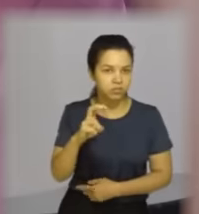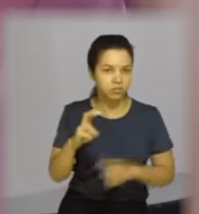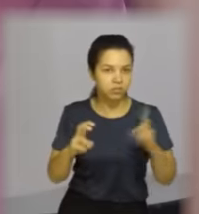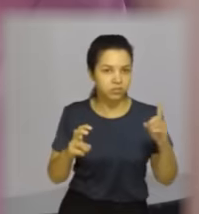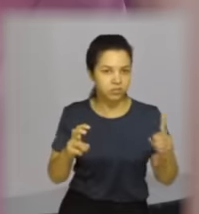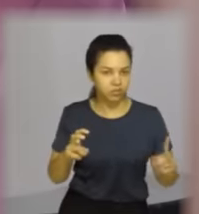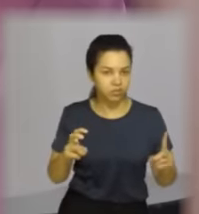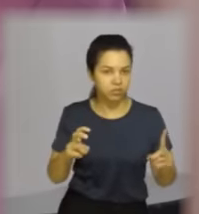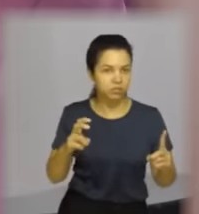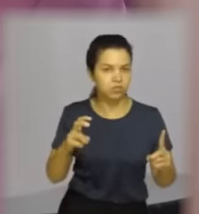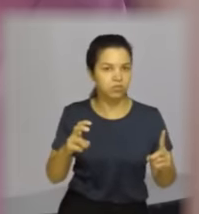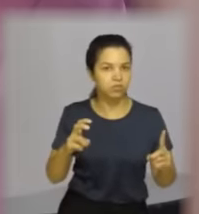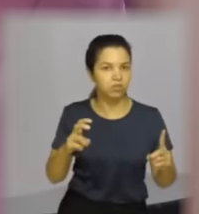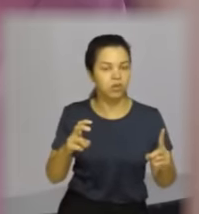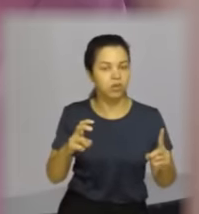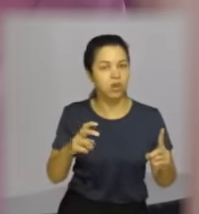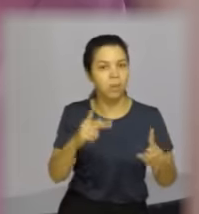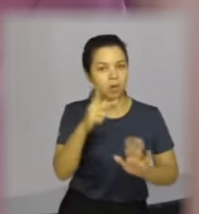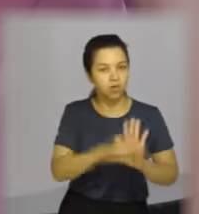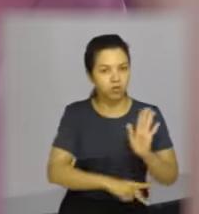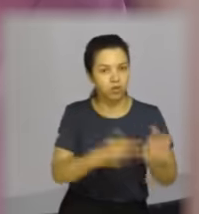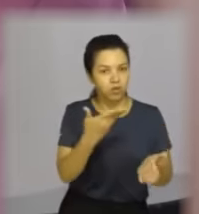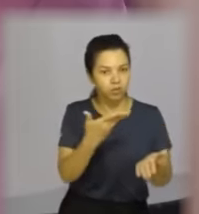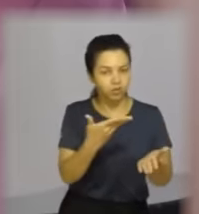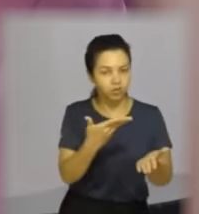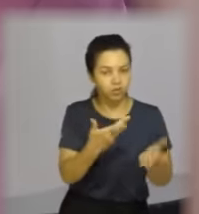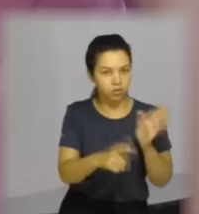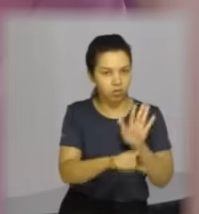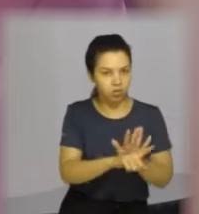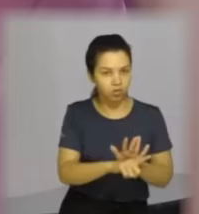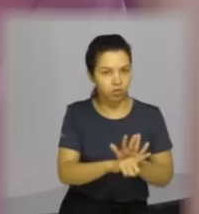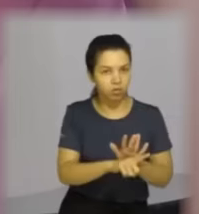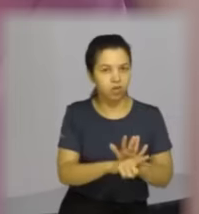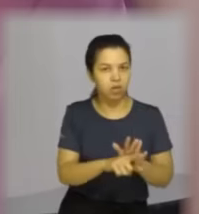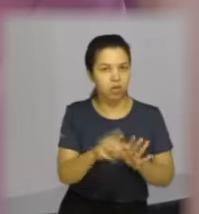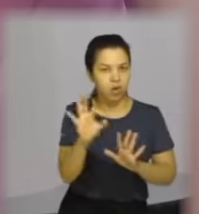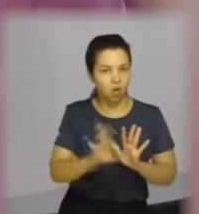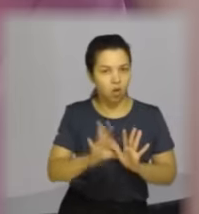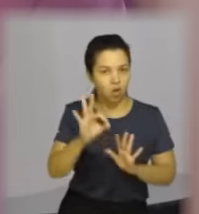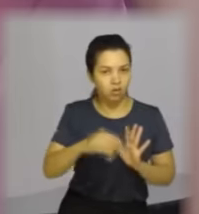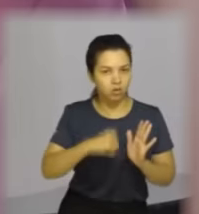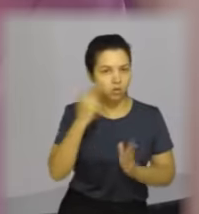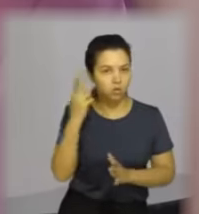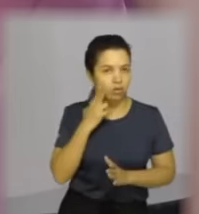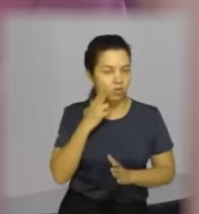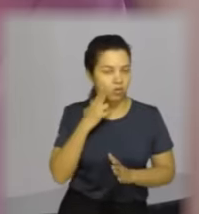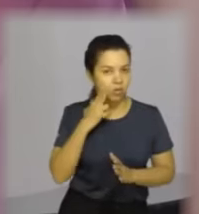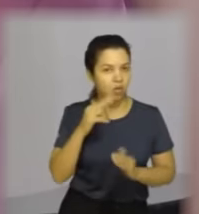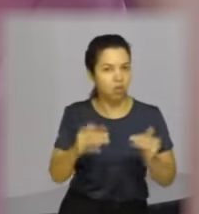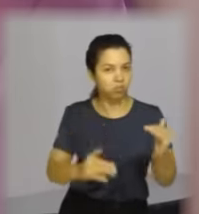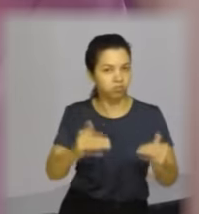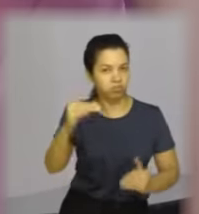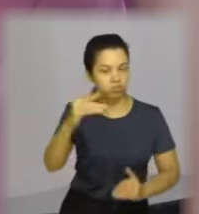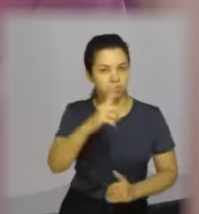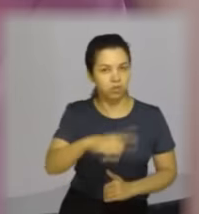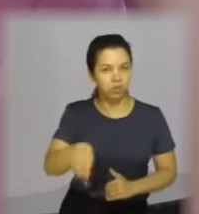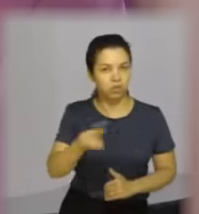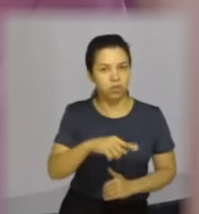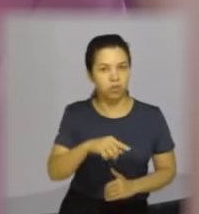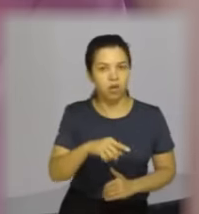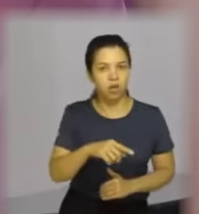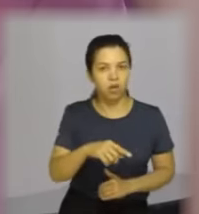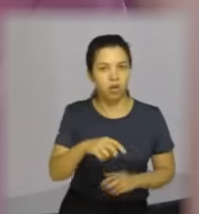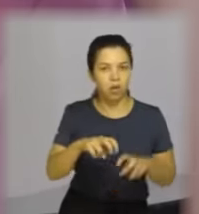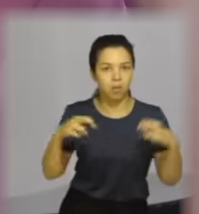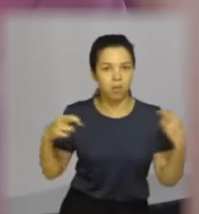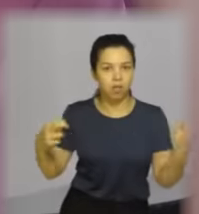lei de uma deputada que previa cota para negros, derrubamos em 5 o projeto, a maioria da CCJ. Alguém levantou na